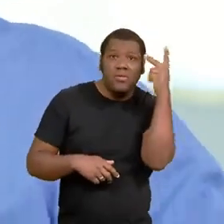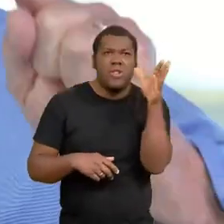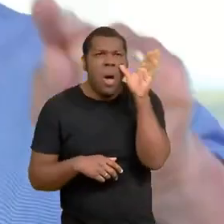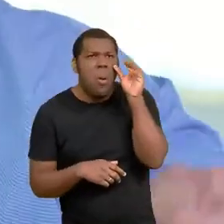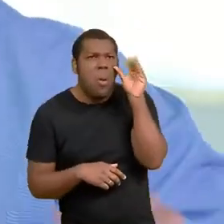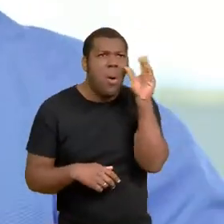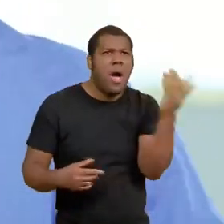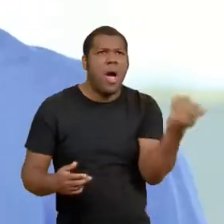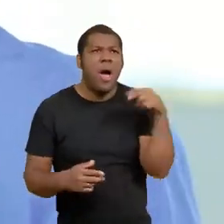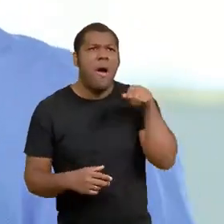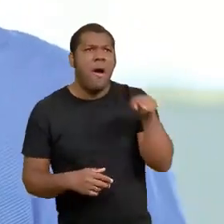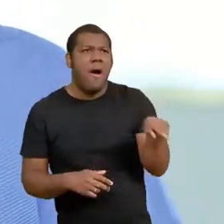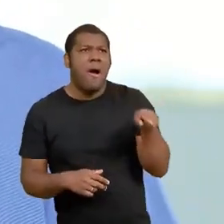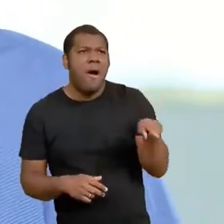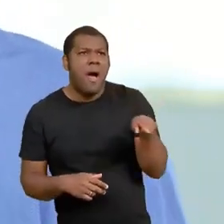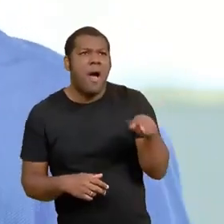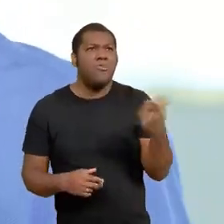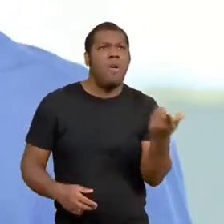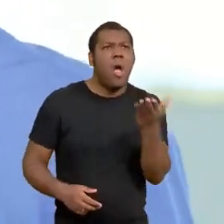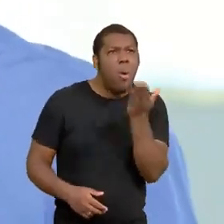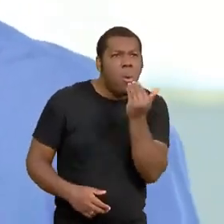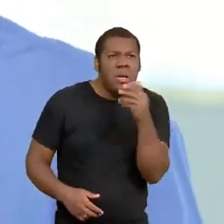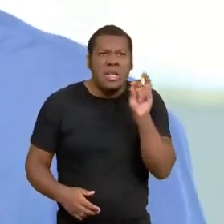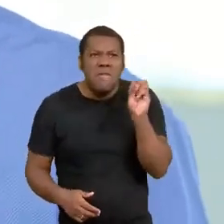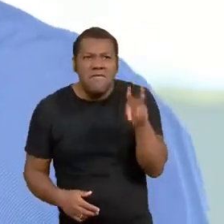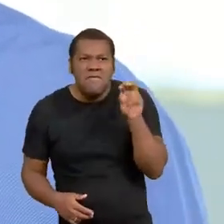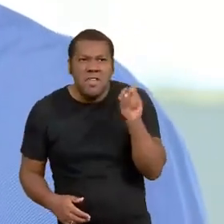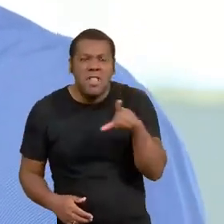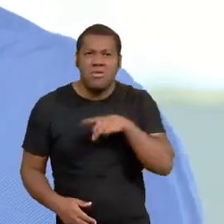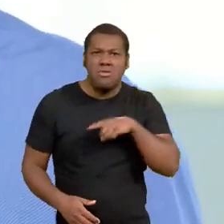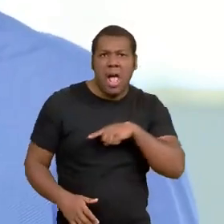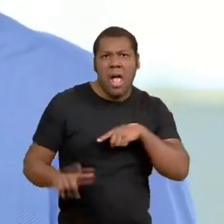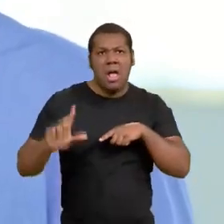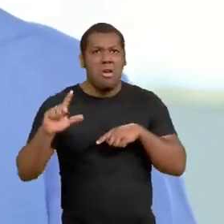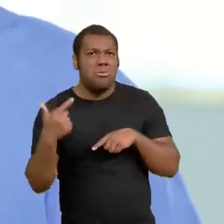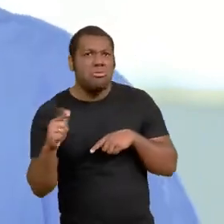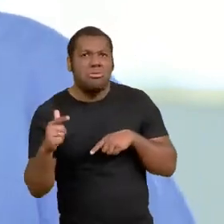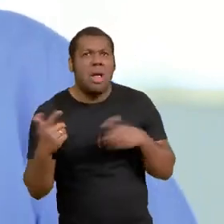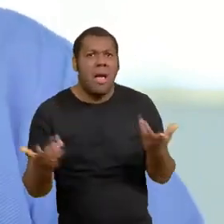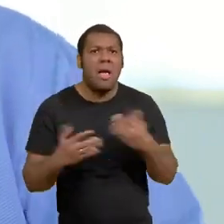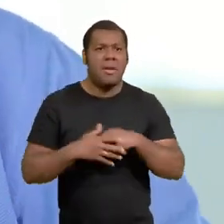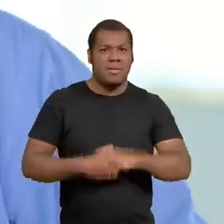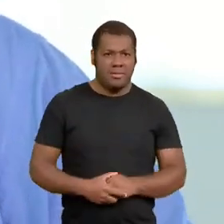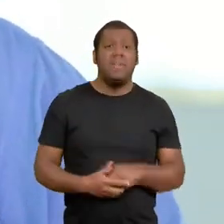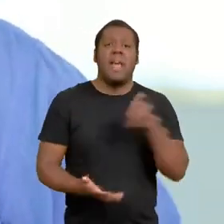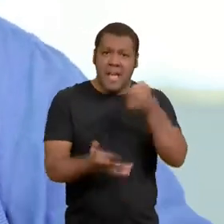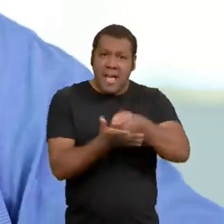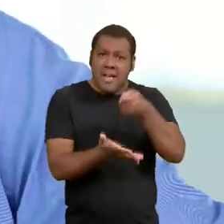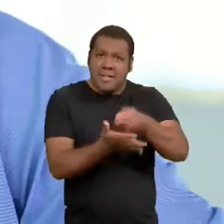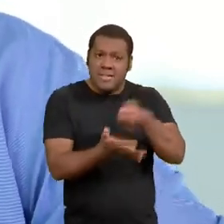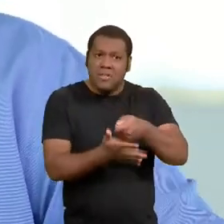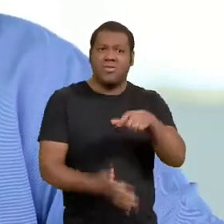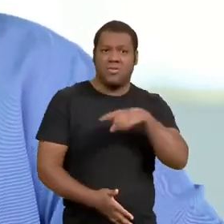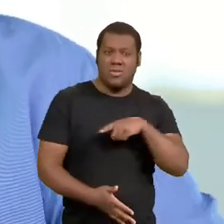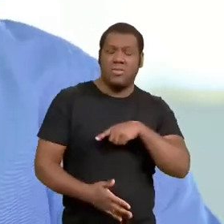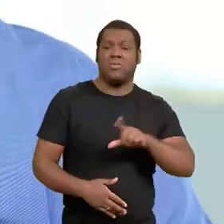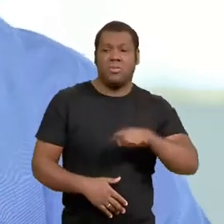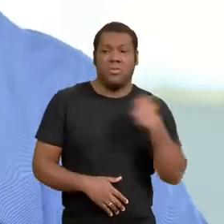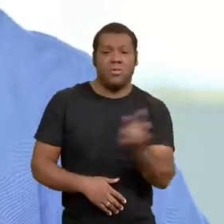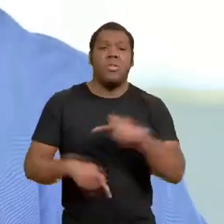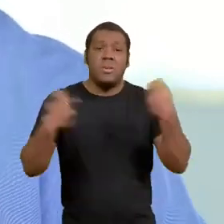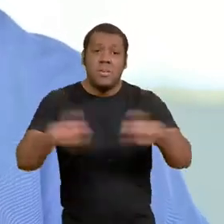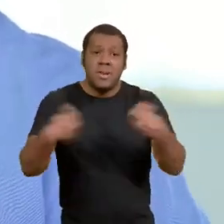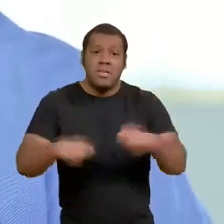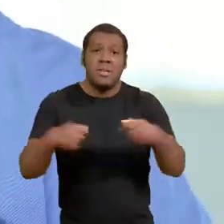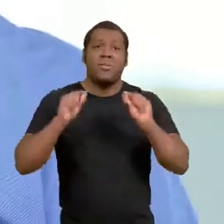foi colocado, como é que foi colhido, aonde foi guardado. Uhum. Tem uma exigência maior. E nós precisamos garantir essa exigência para o pequeno